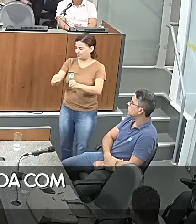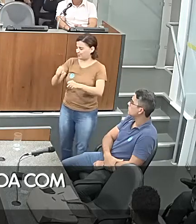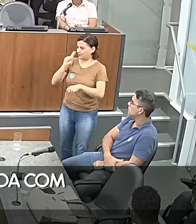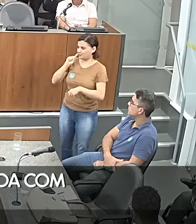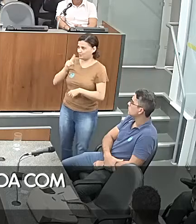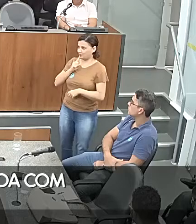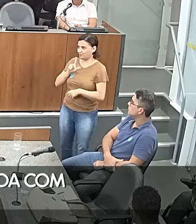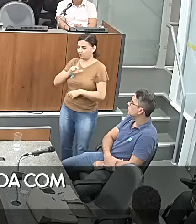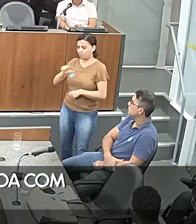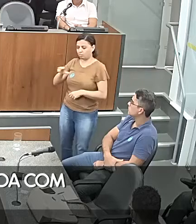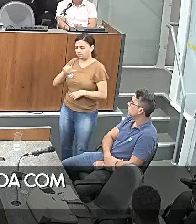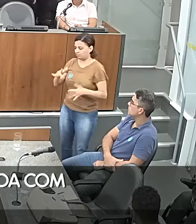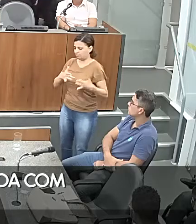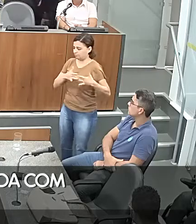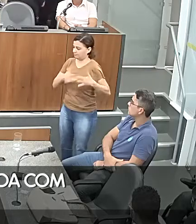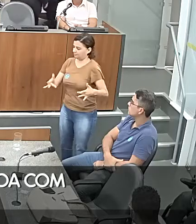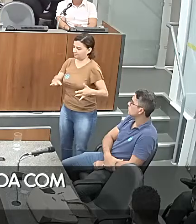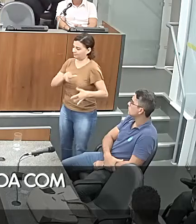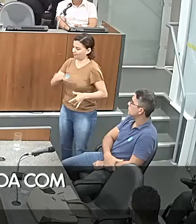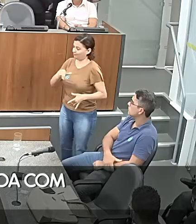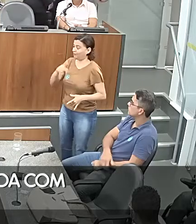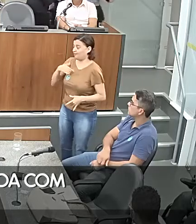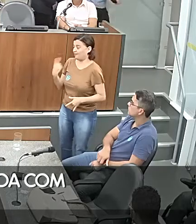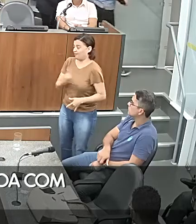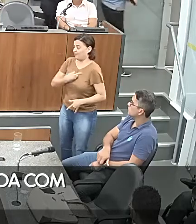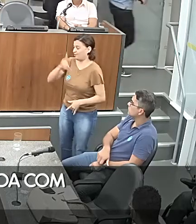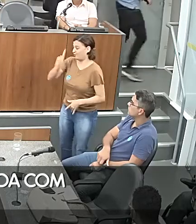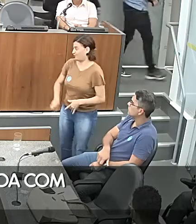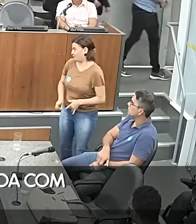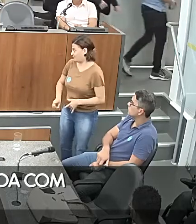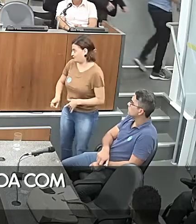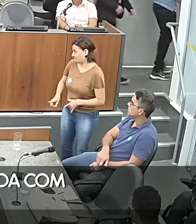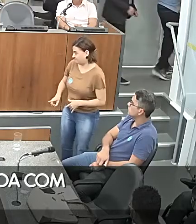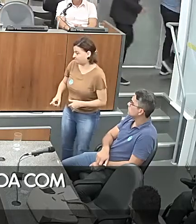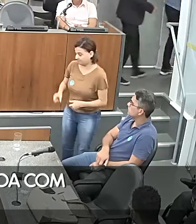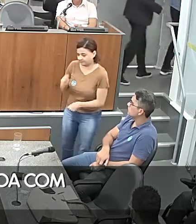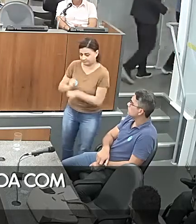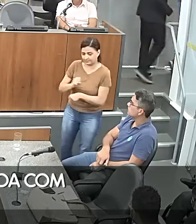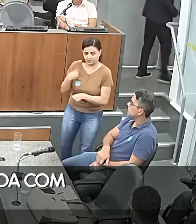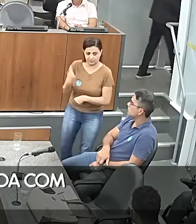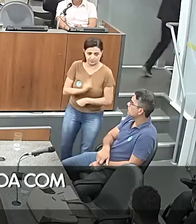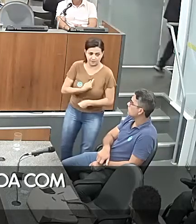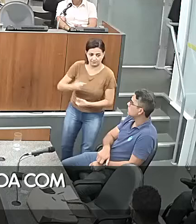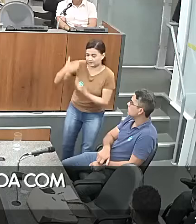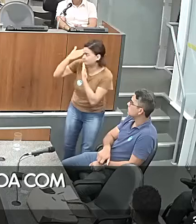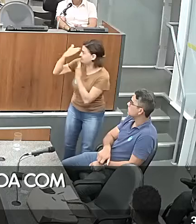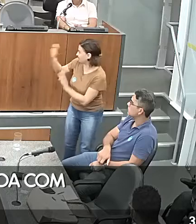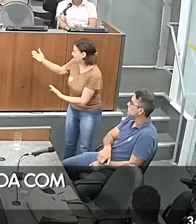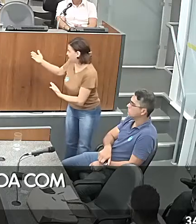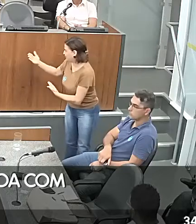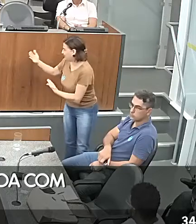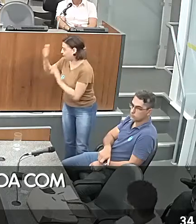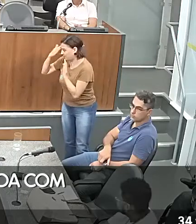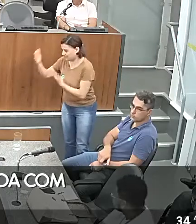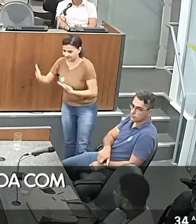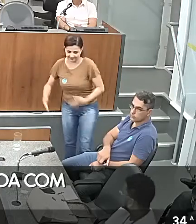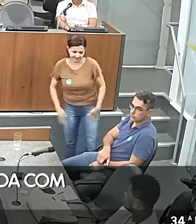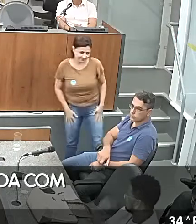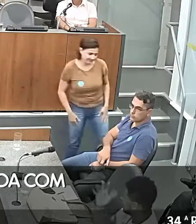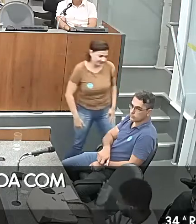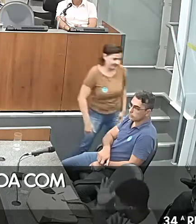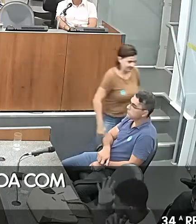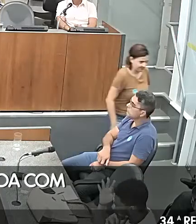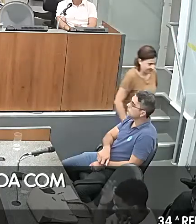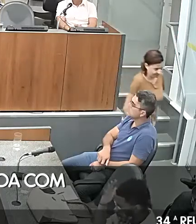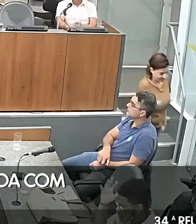linguística, nós reconhecemos a língua como direito linguístico, não como acessibilidade, nem pela questão social. É isso que nós precisamos